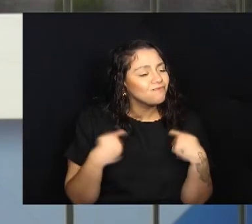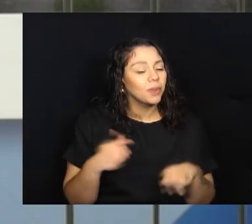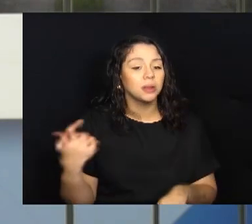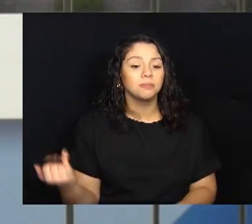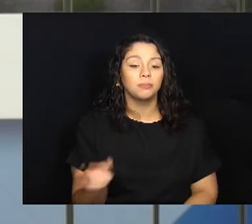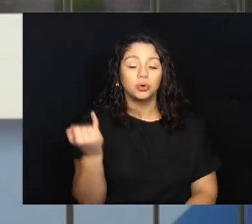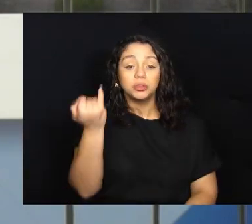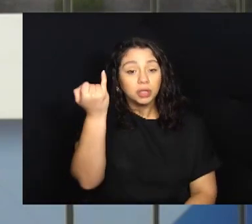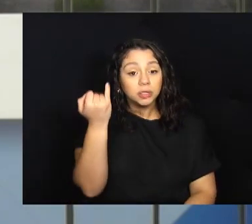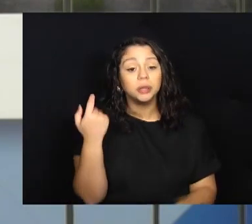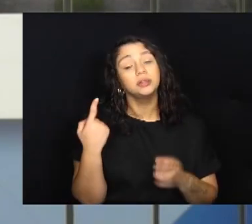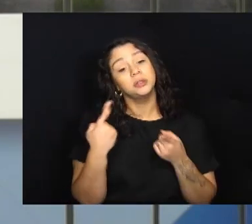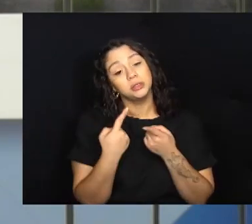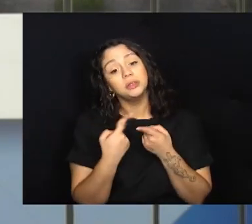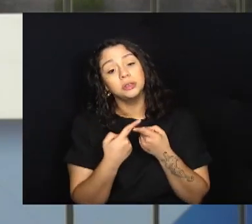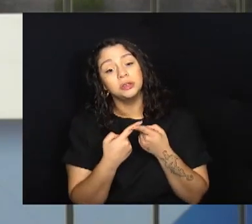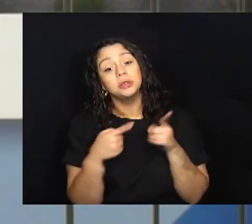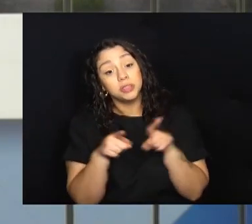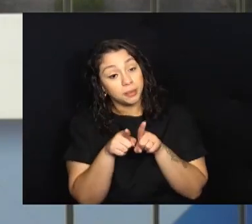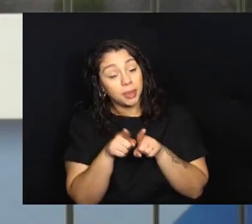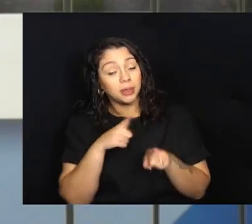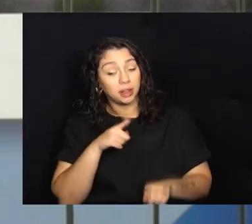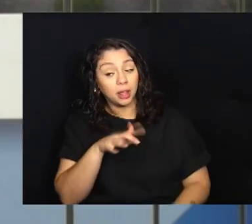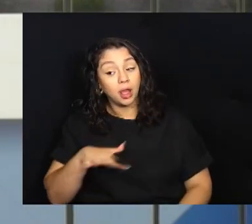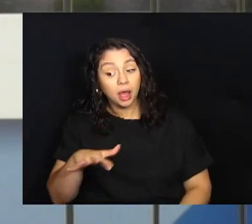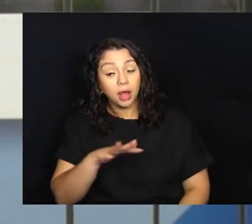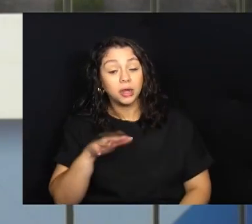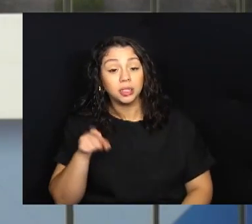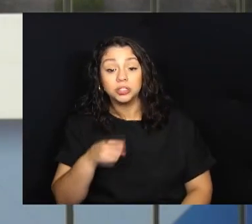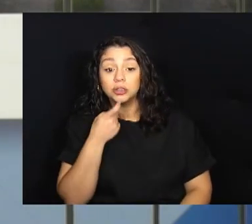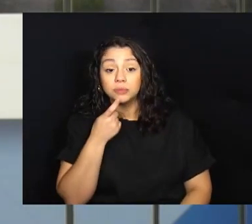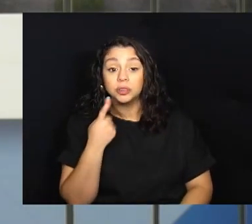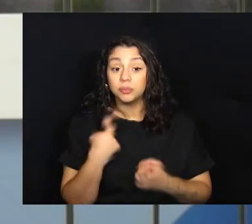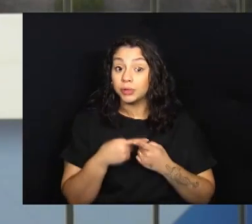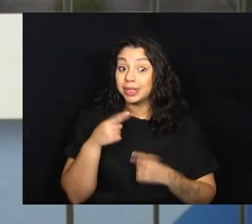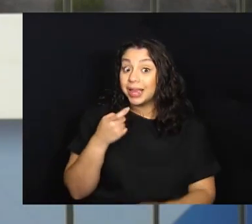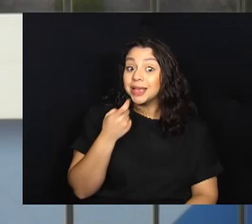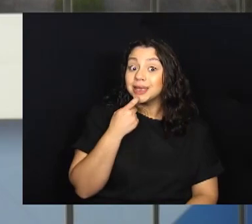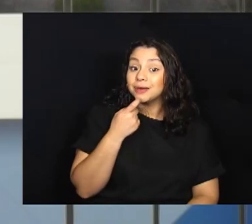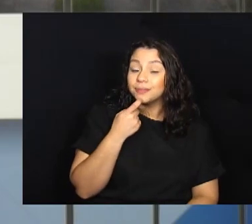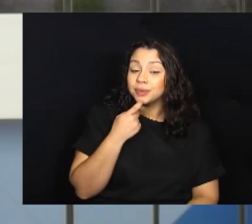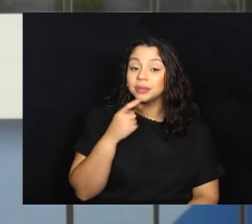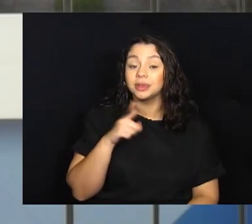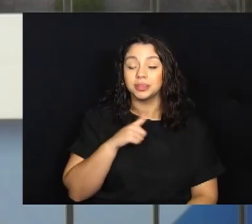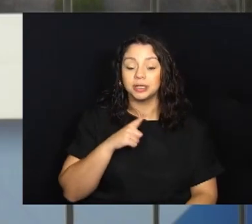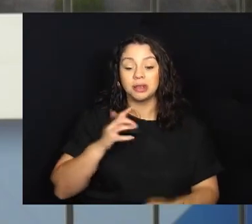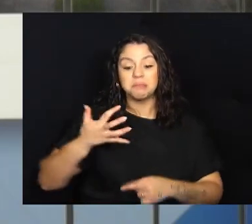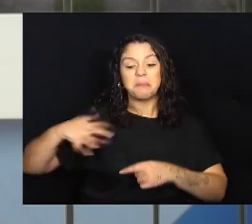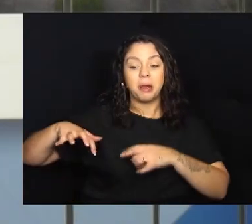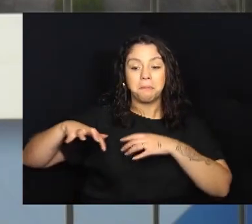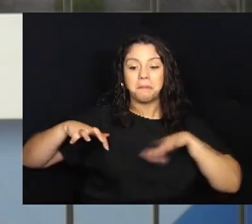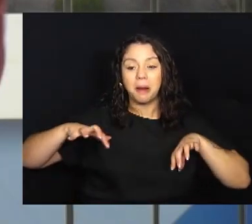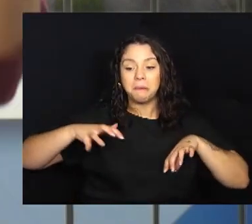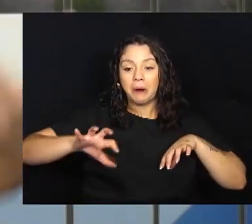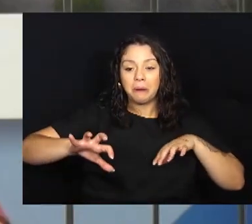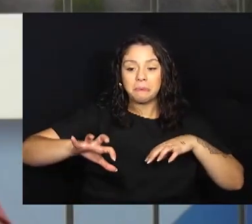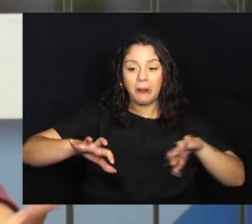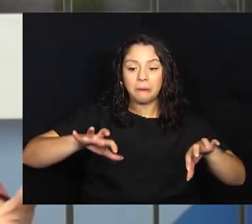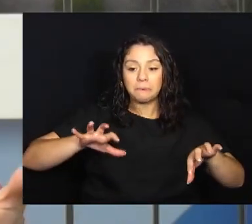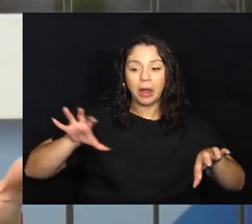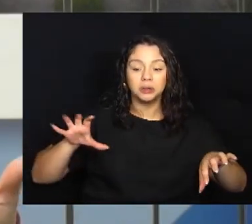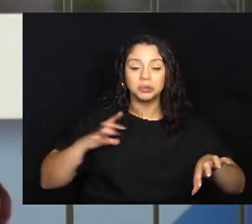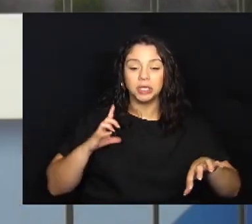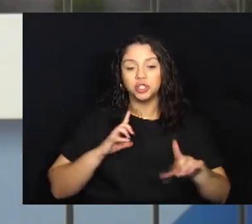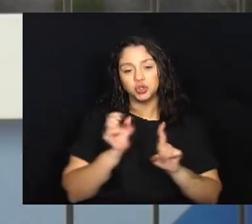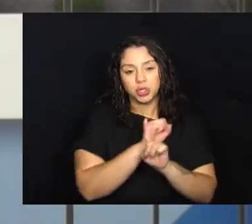sabe que, inclusive, tem regiões da cidade de Campinas, porque a cidade de Campinas ela é muito segregada, social, racial e